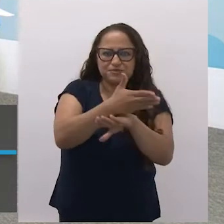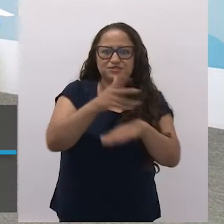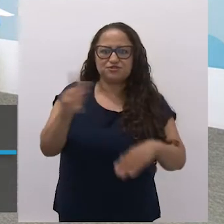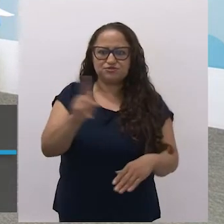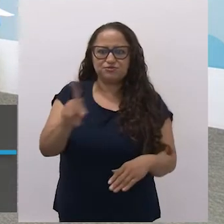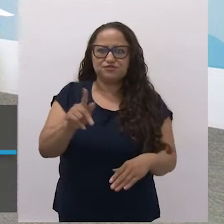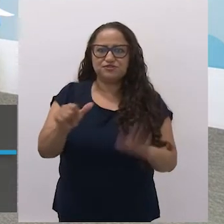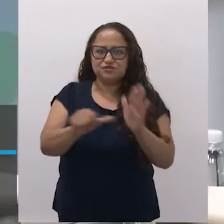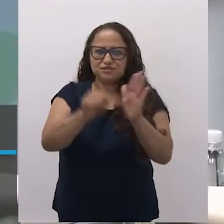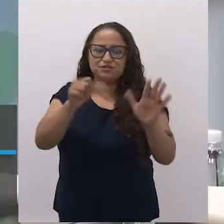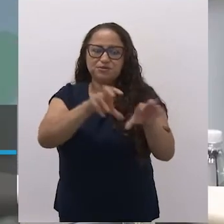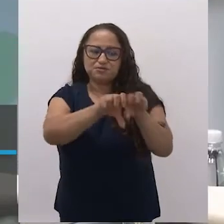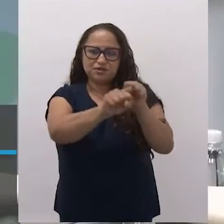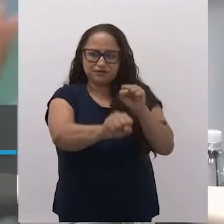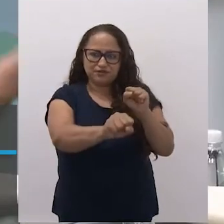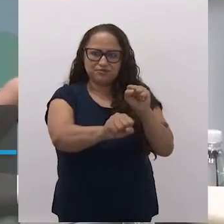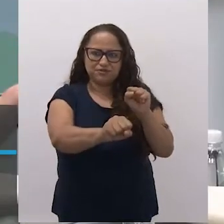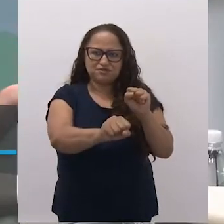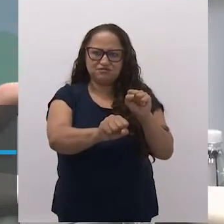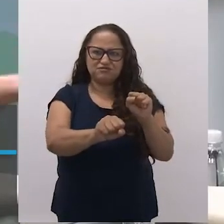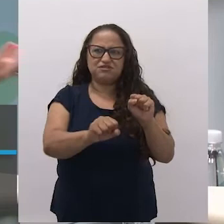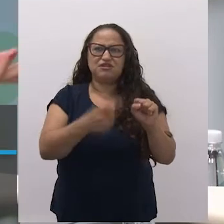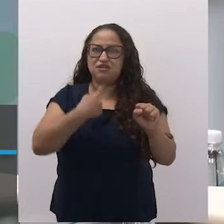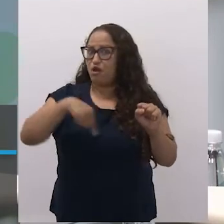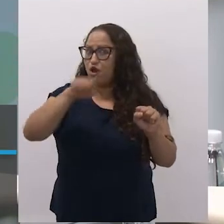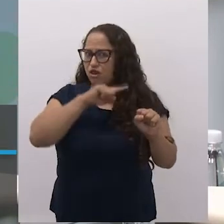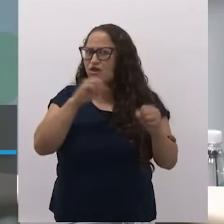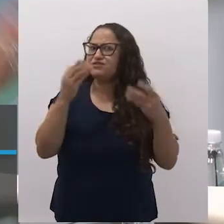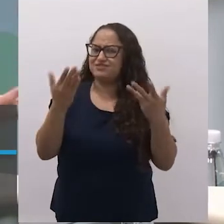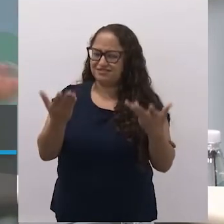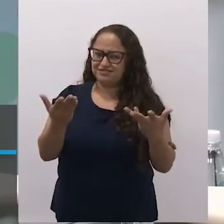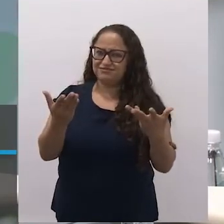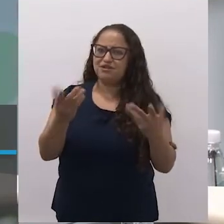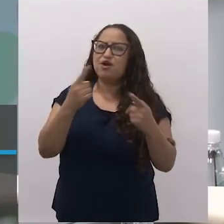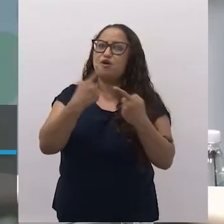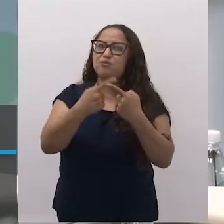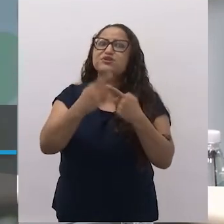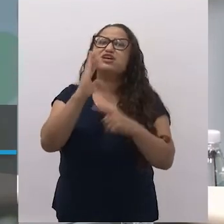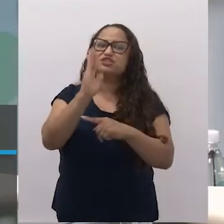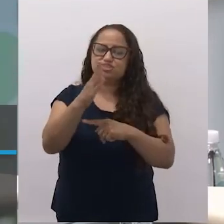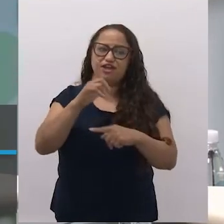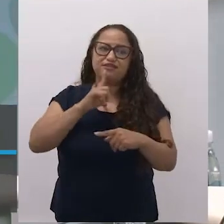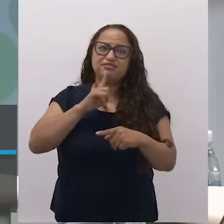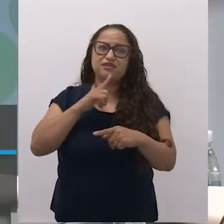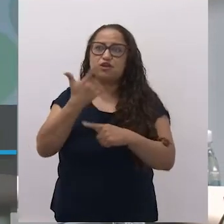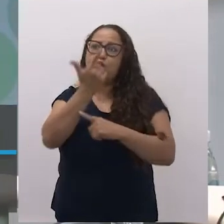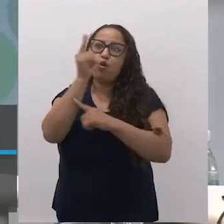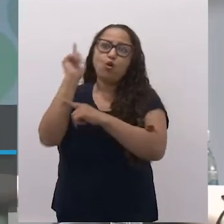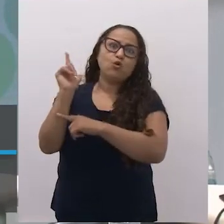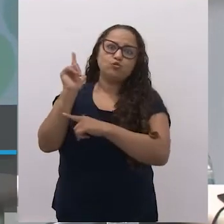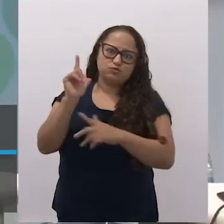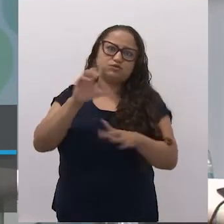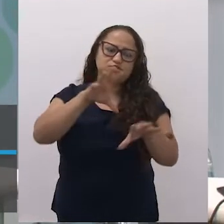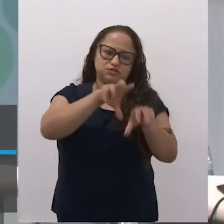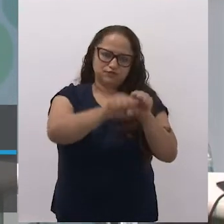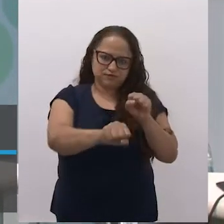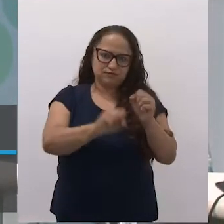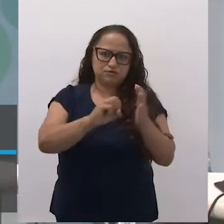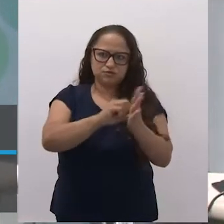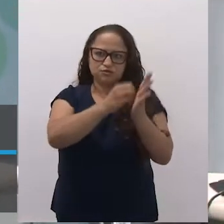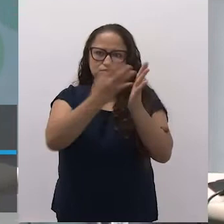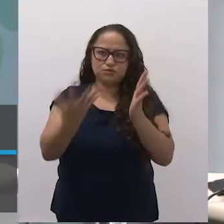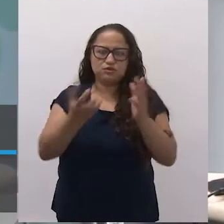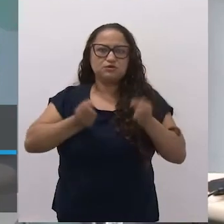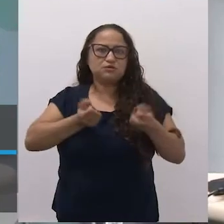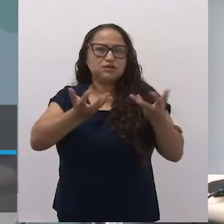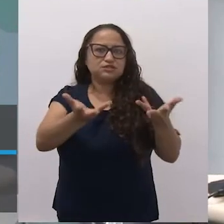primeira formação. Na verdade, a primeira formação nossa, né, porque está tendo várias do currículo em ação. Eu